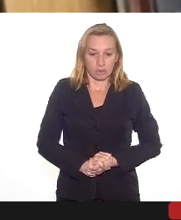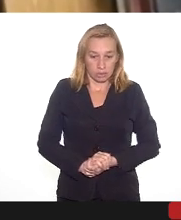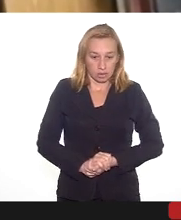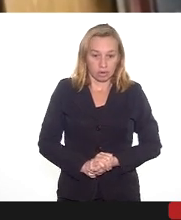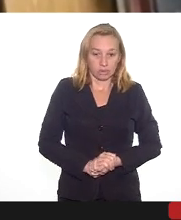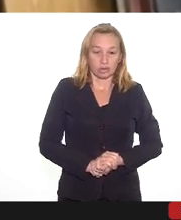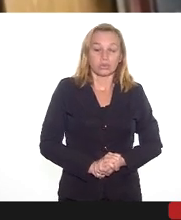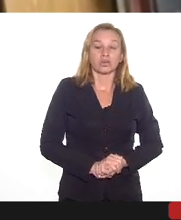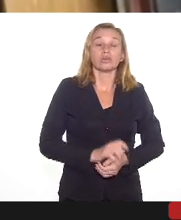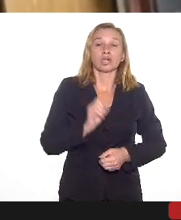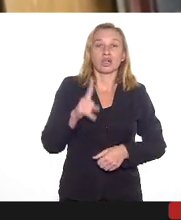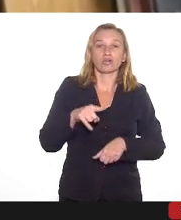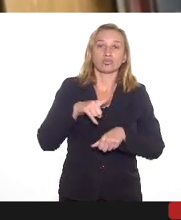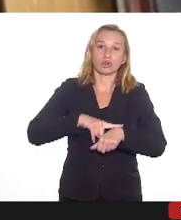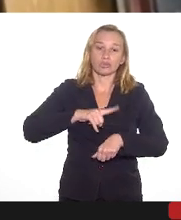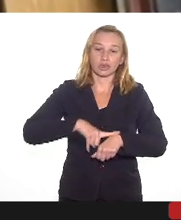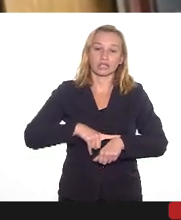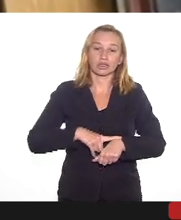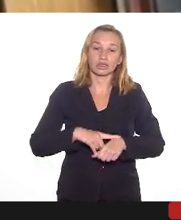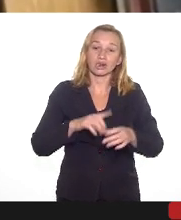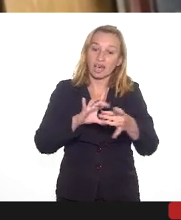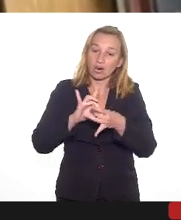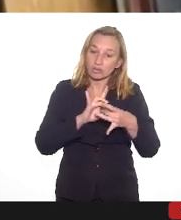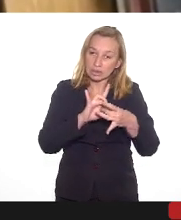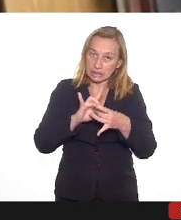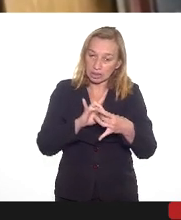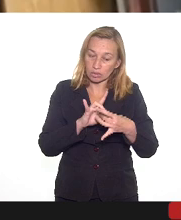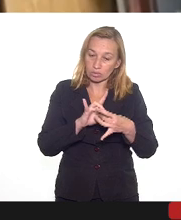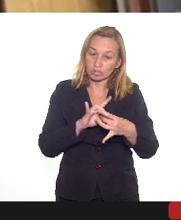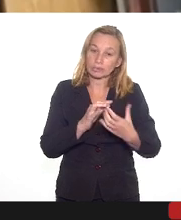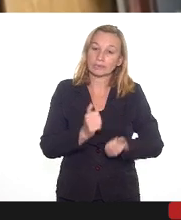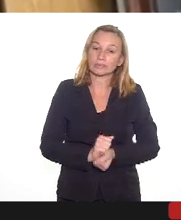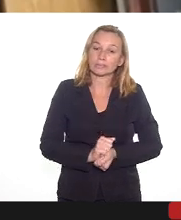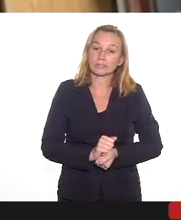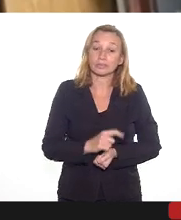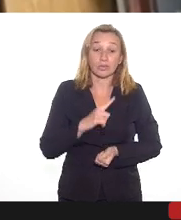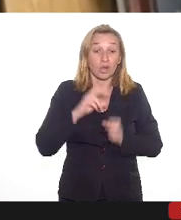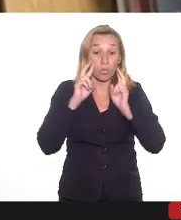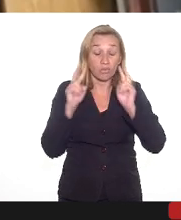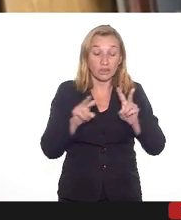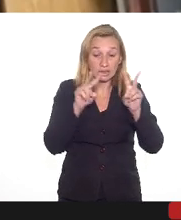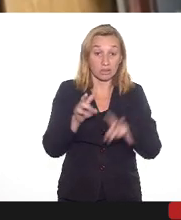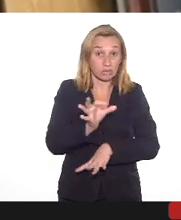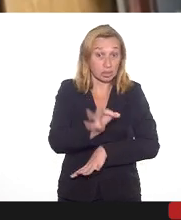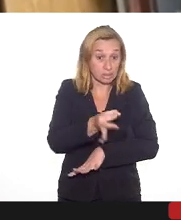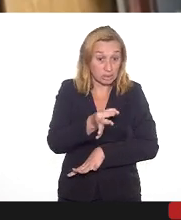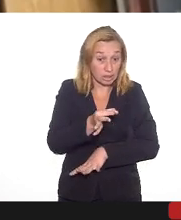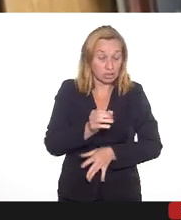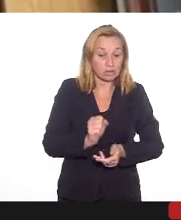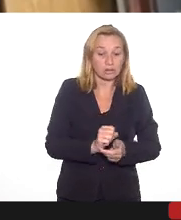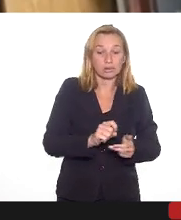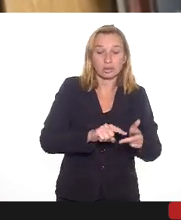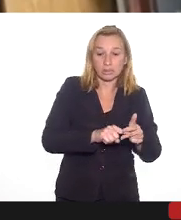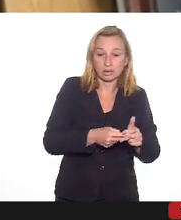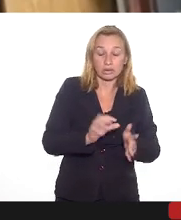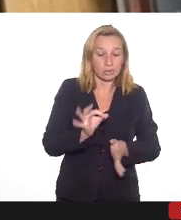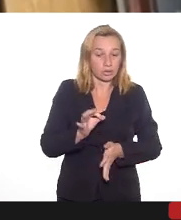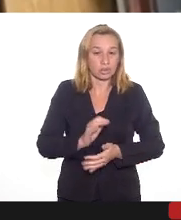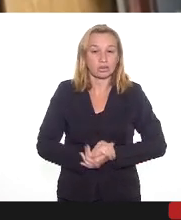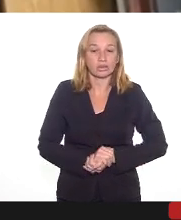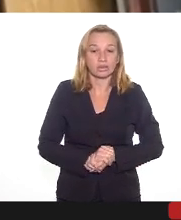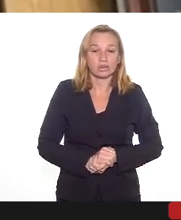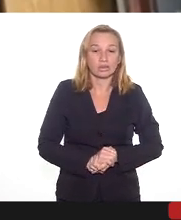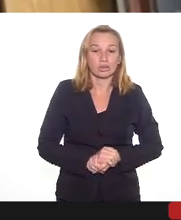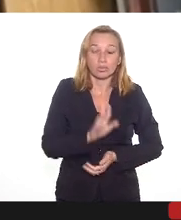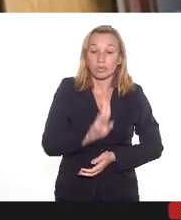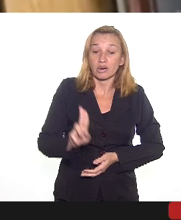Então, assim, é um momento em que a União, digamos assim, tem, do ponto de vista legal e do ponto de vista regulamentar,